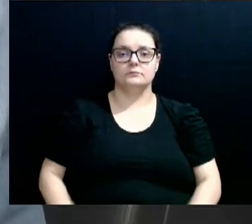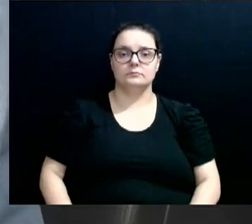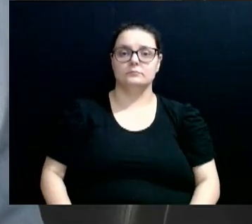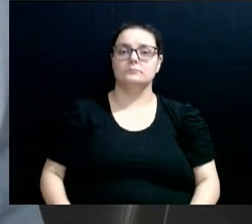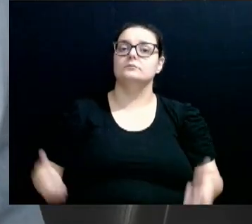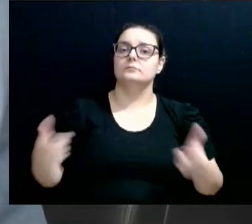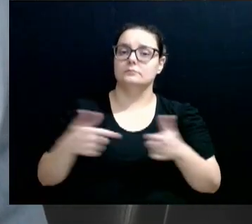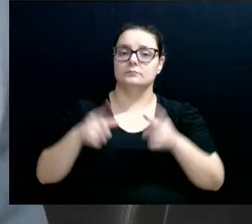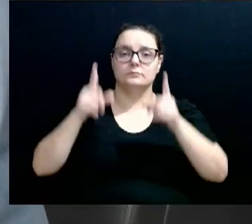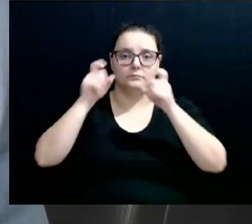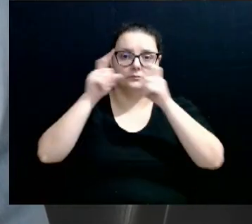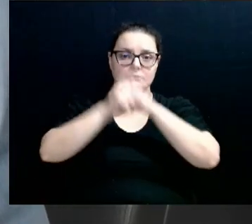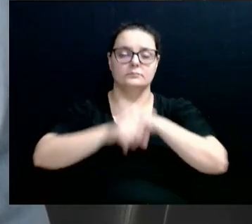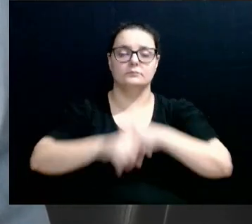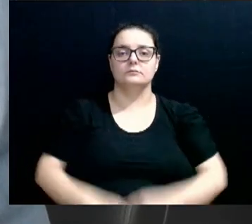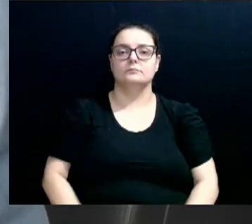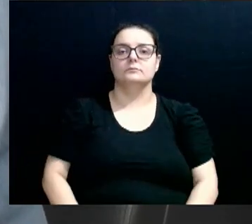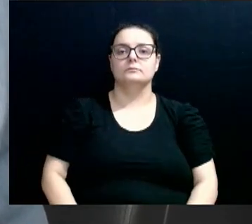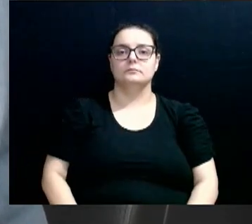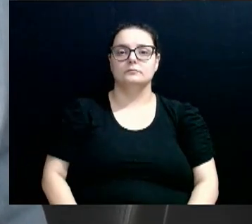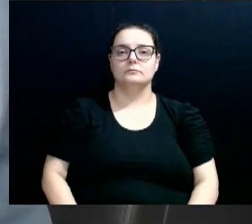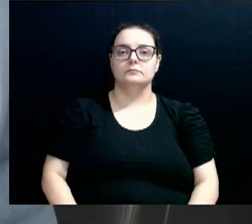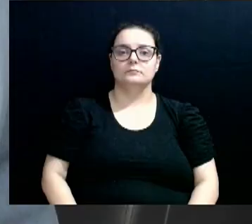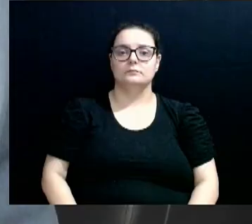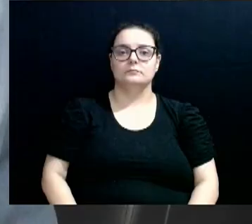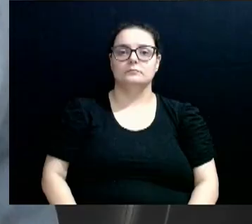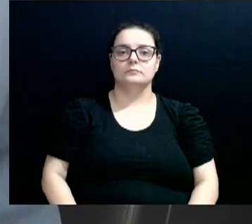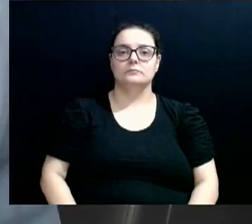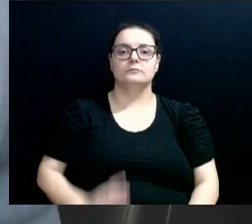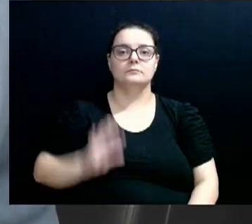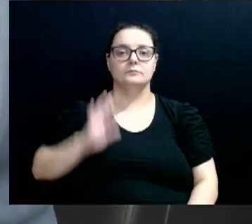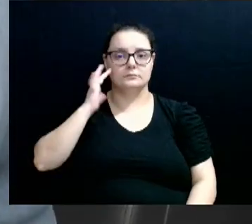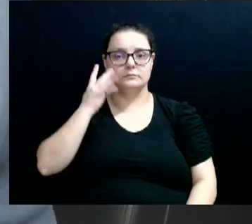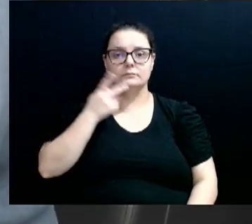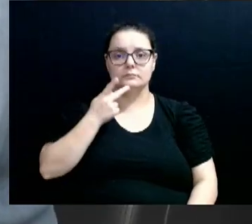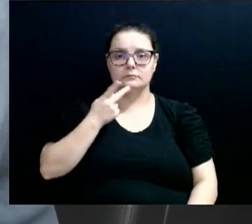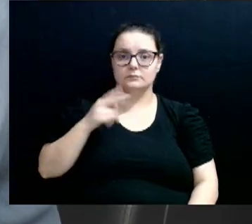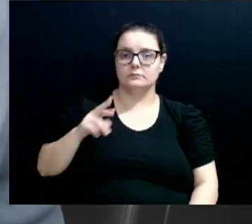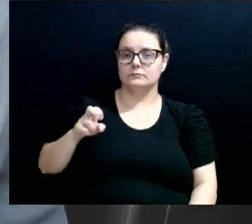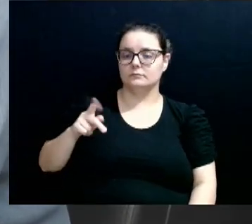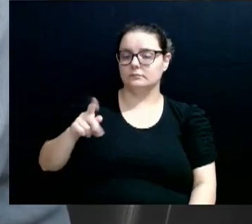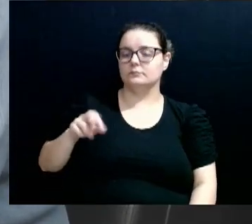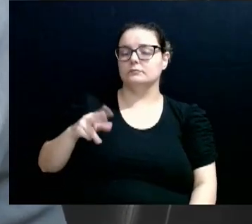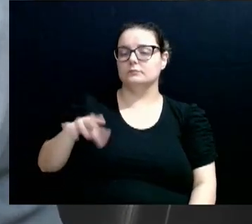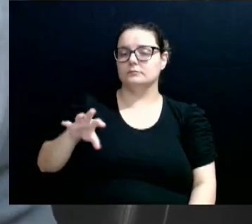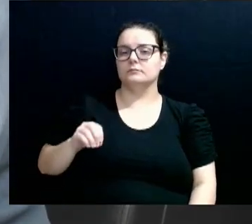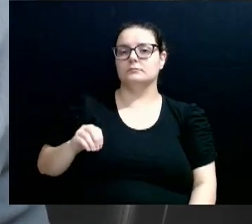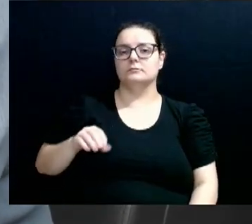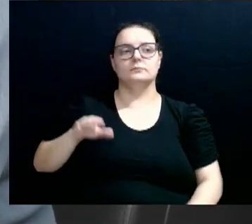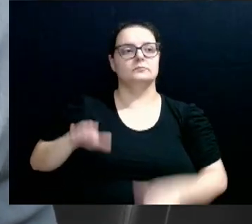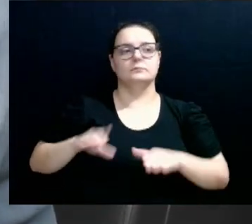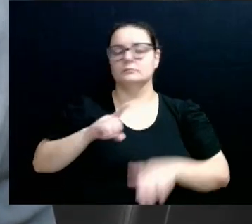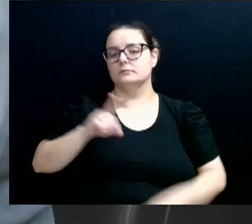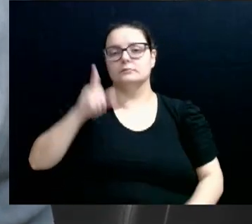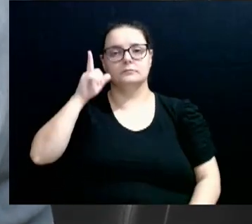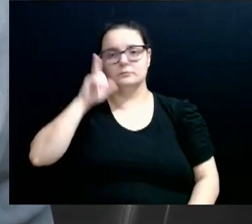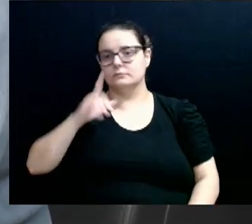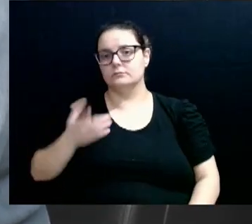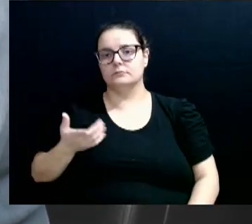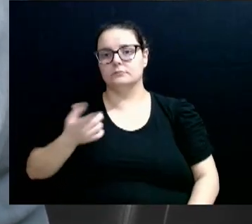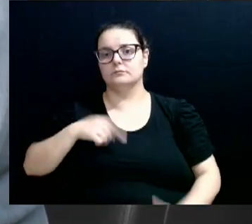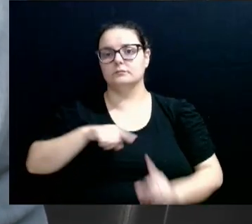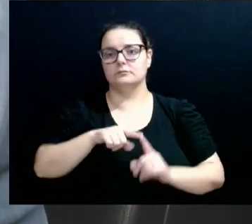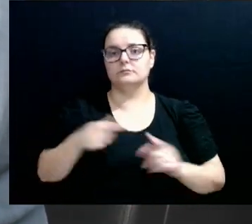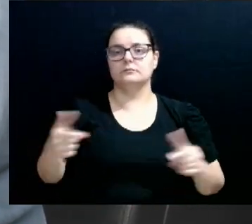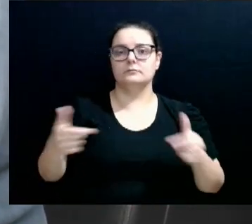dificuldades, né? Eu acho que a gente fala de reparação, mas muitas vezes não estamos nem alcançando isso ainda, mas na verdade reduzindo essa